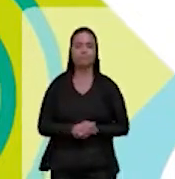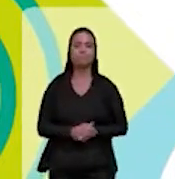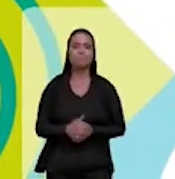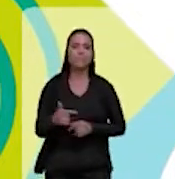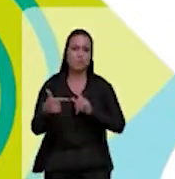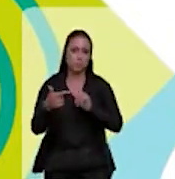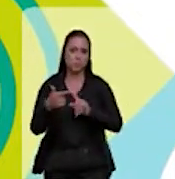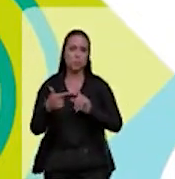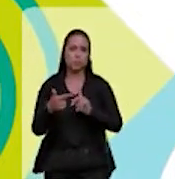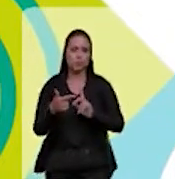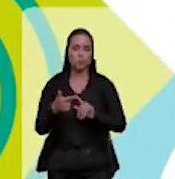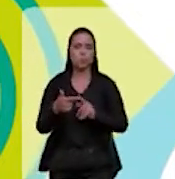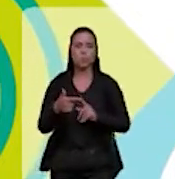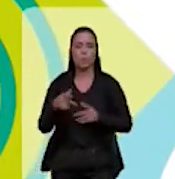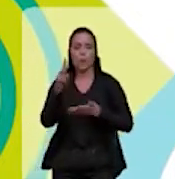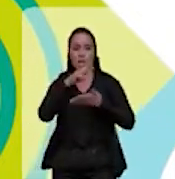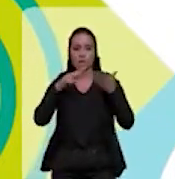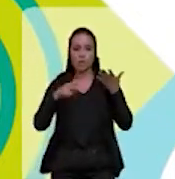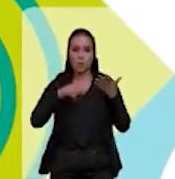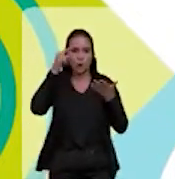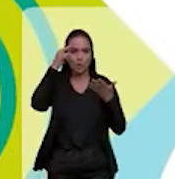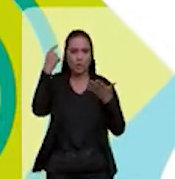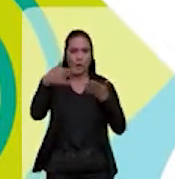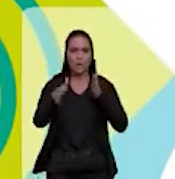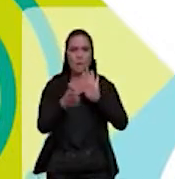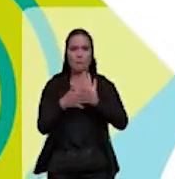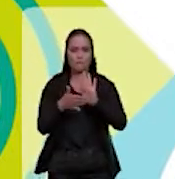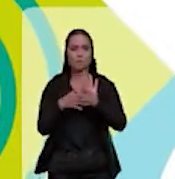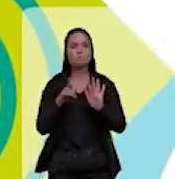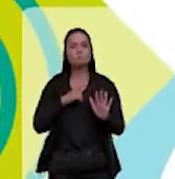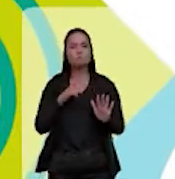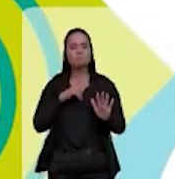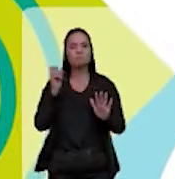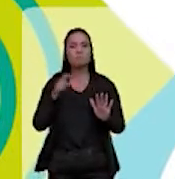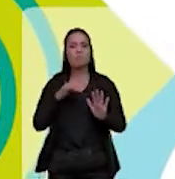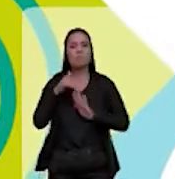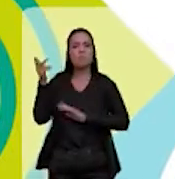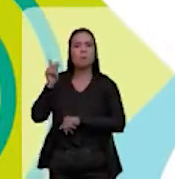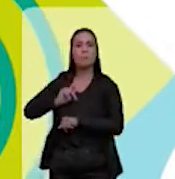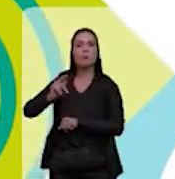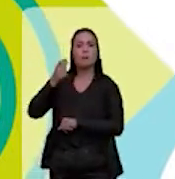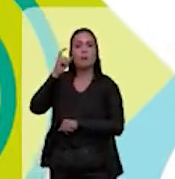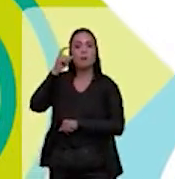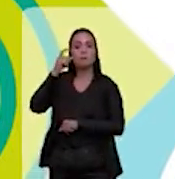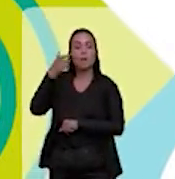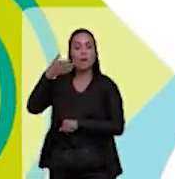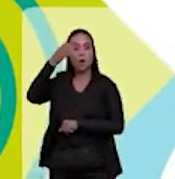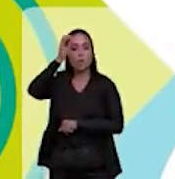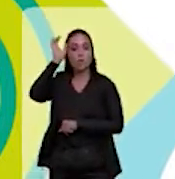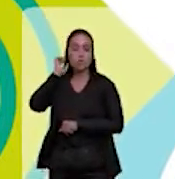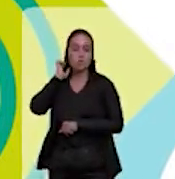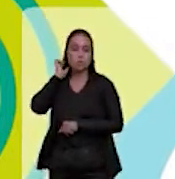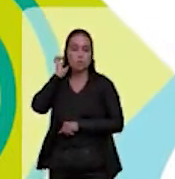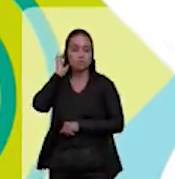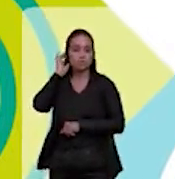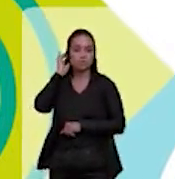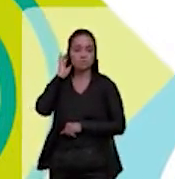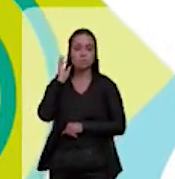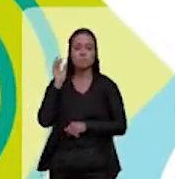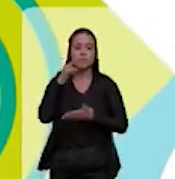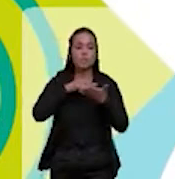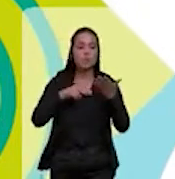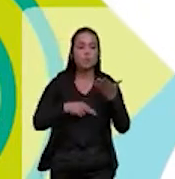secundariamente o leitor ideal que a proposta pressupunha era o estrangeiro interessado na cultura na literatura